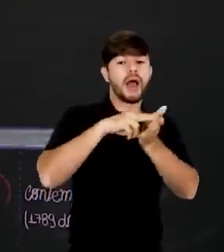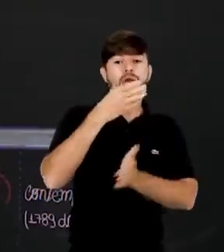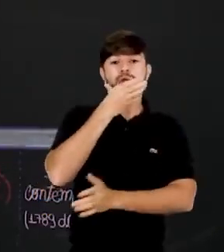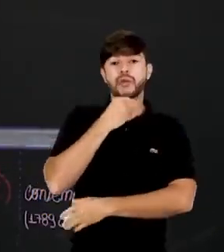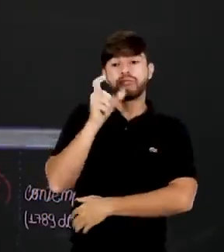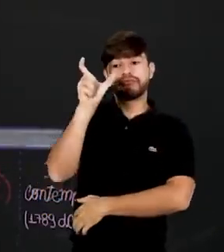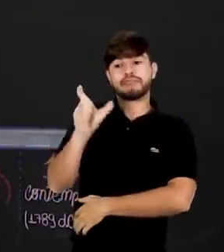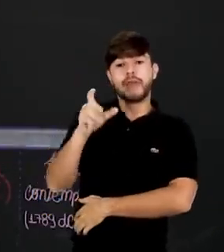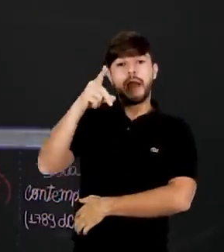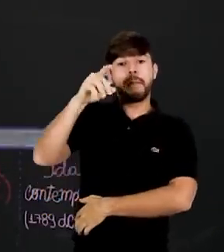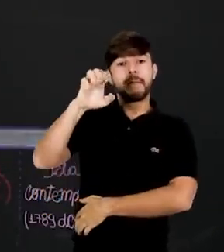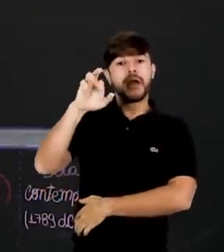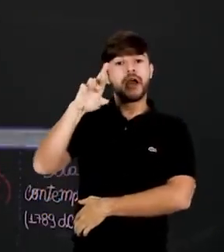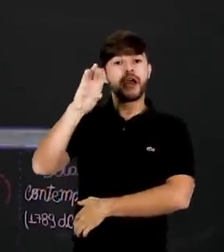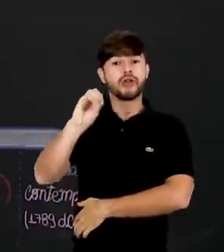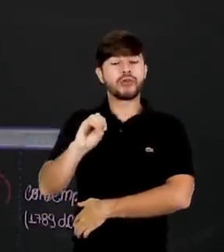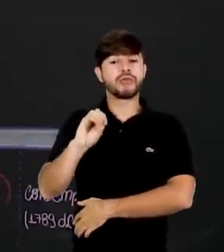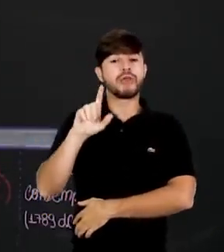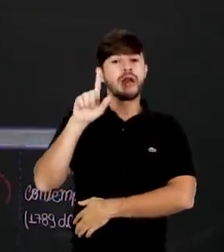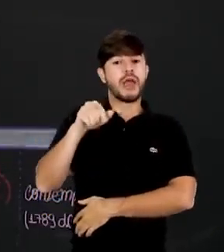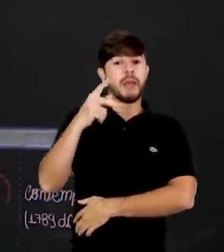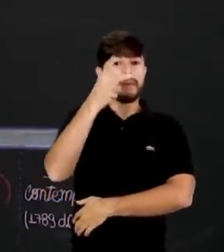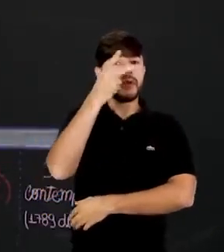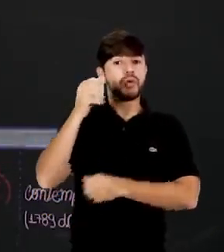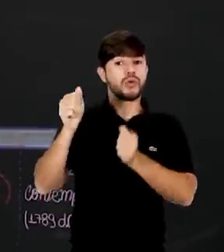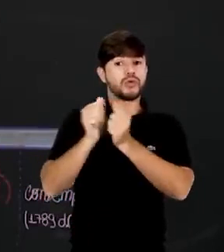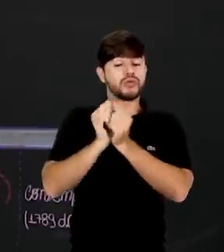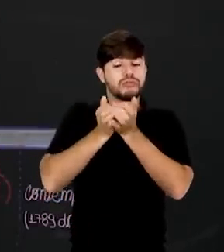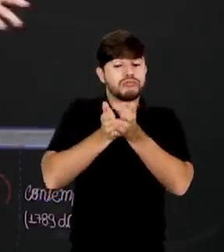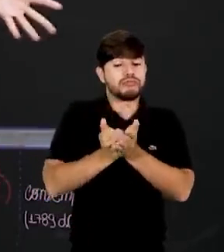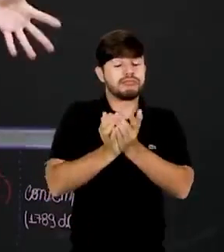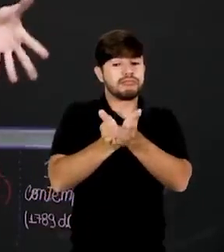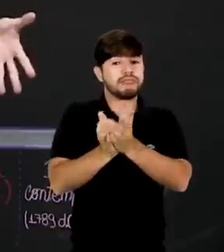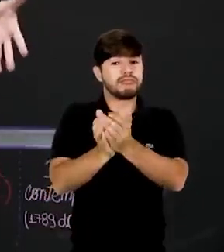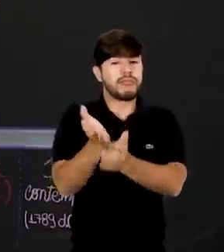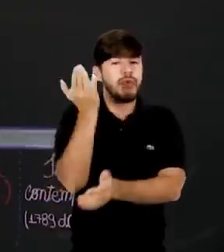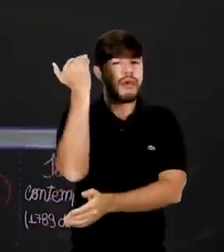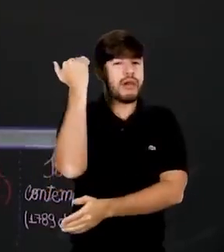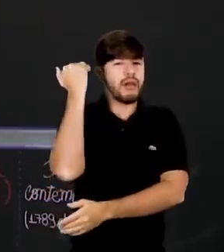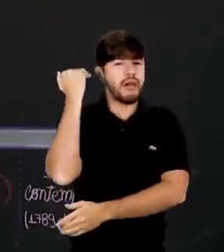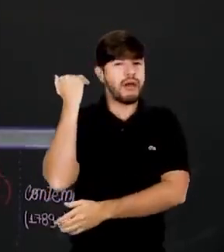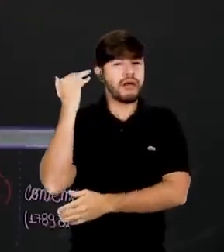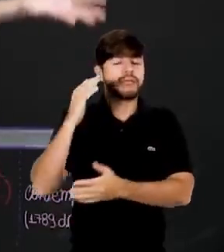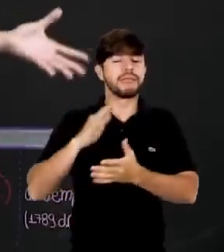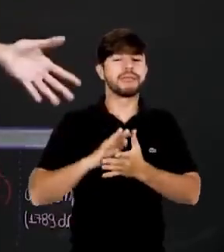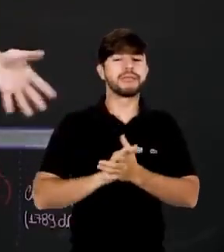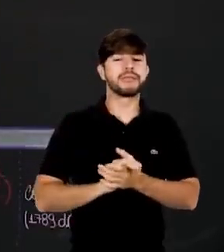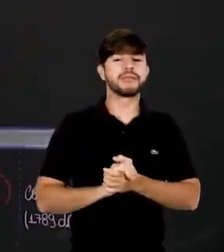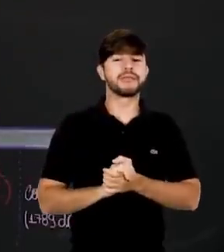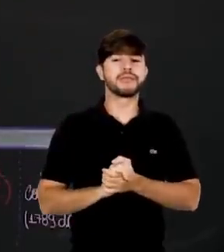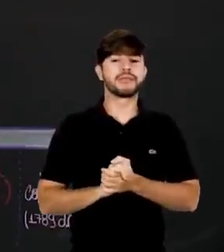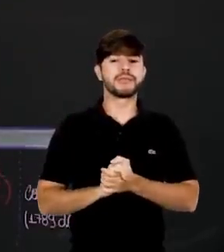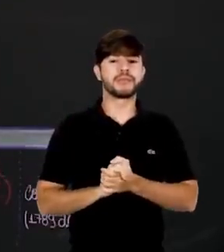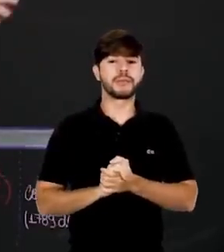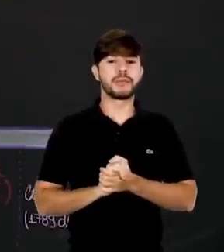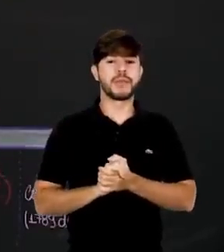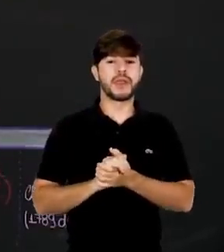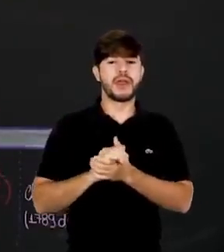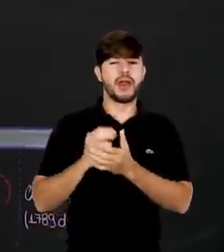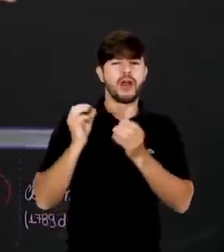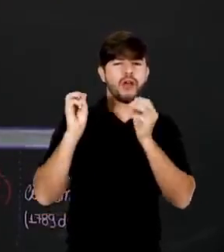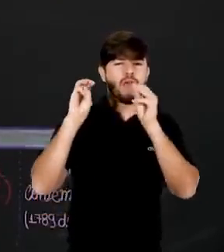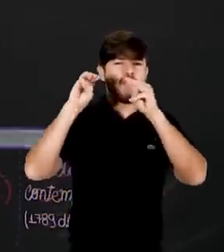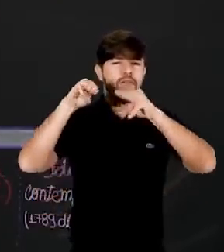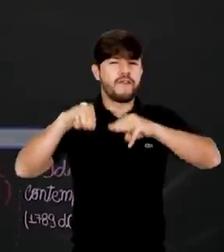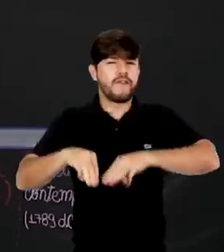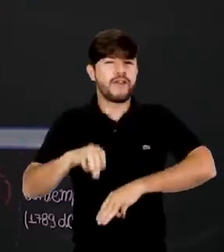Vaz de Caminha, que era um dos integrantes lá da frota de Pedro Álvares Cabral, que chegou lá no finzinho do